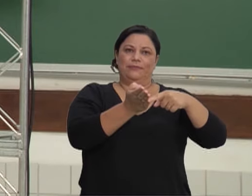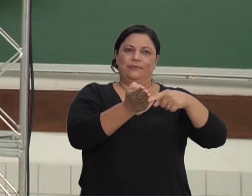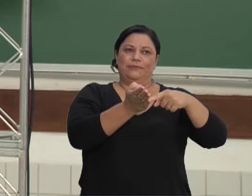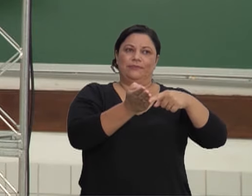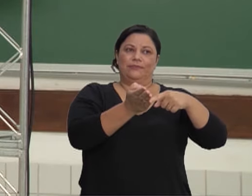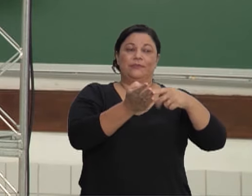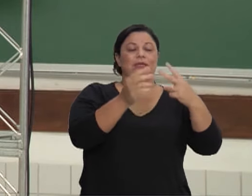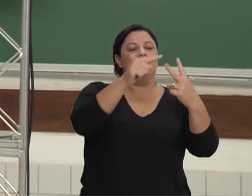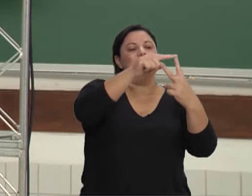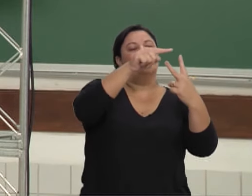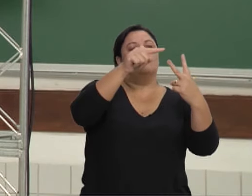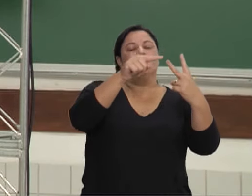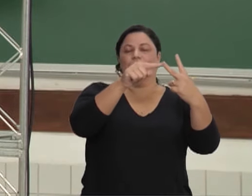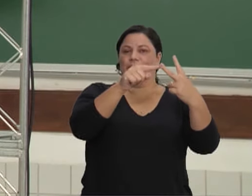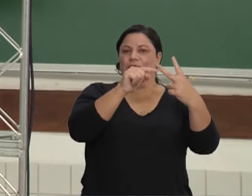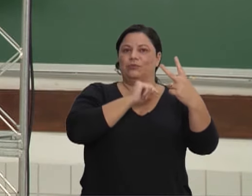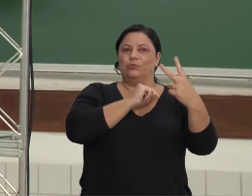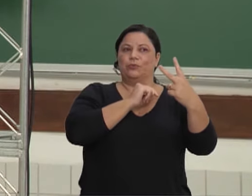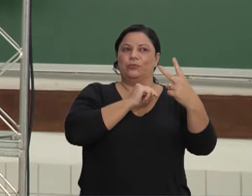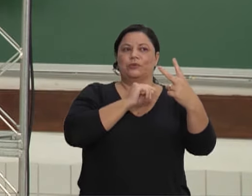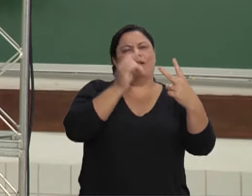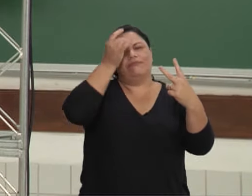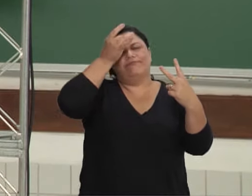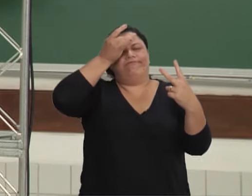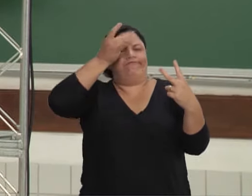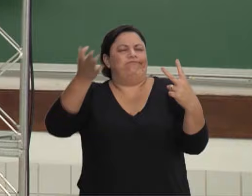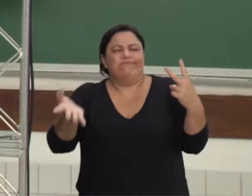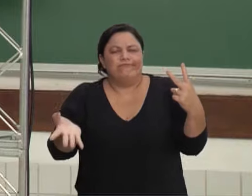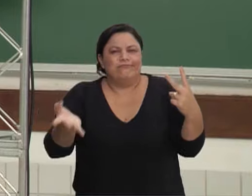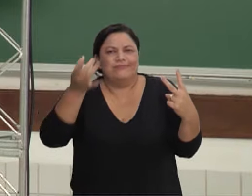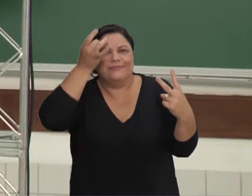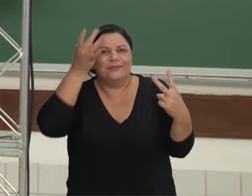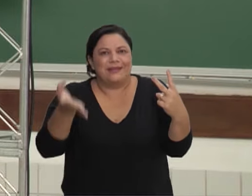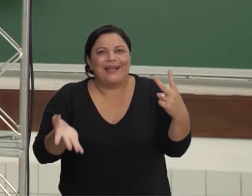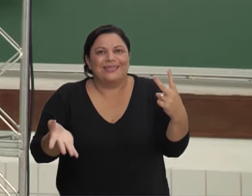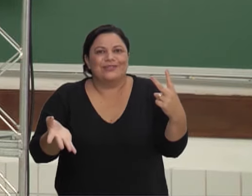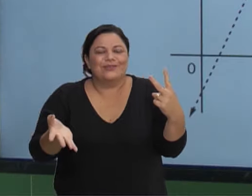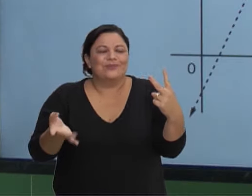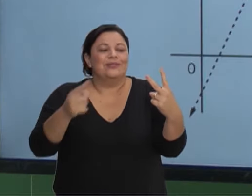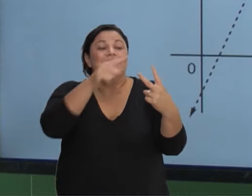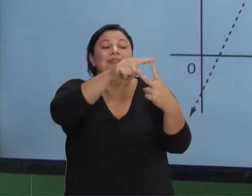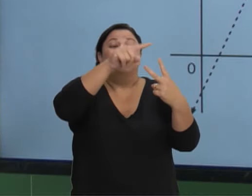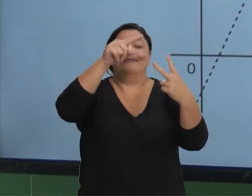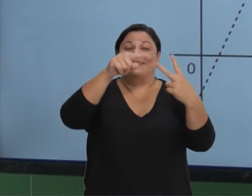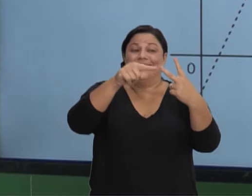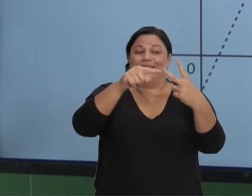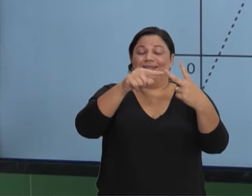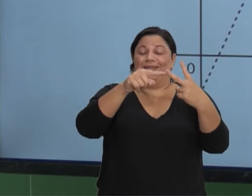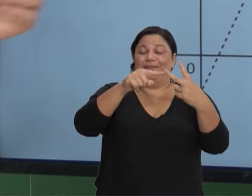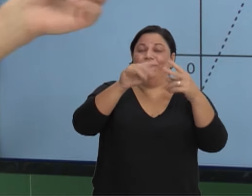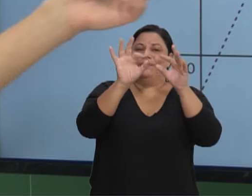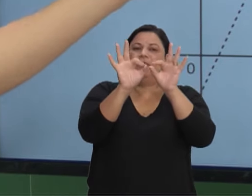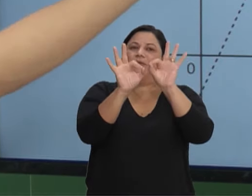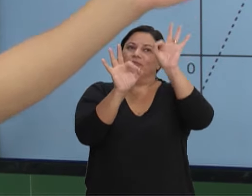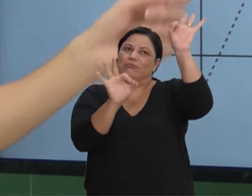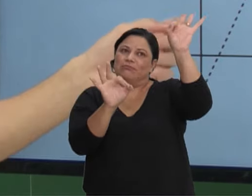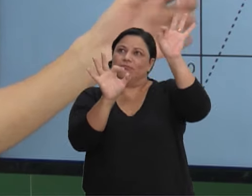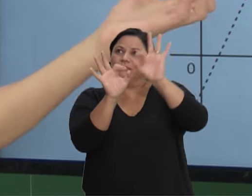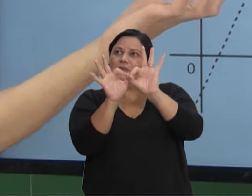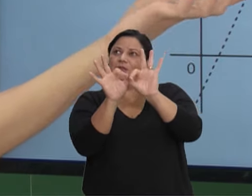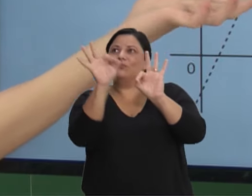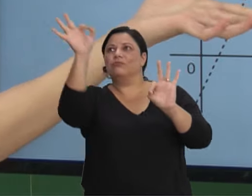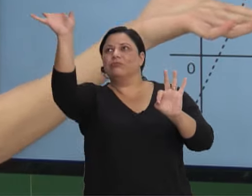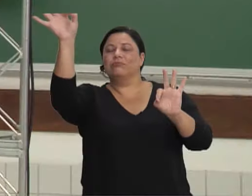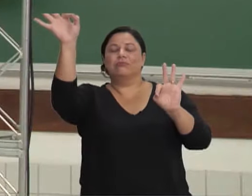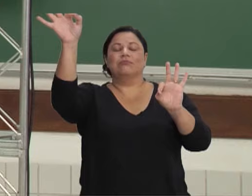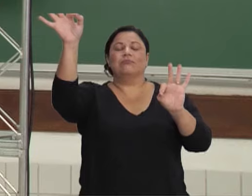Agora ficou fácil, né? Se eu tenho 2 pontos, basta eu descobrir a distância entre eles. Se eu descobrir a distância entre eles, eu